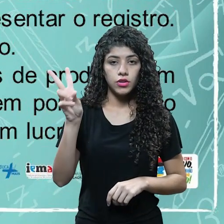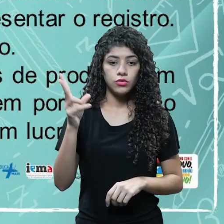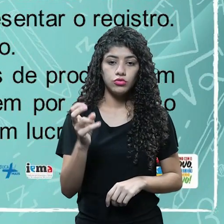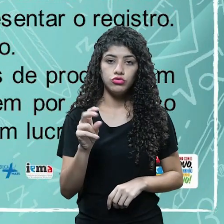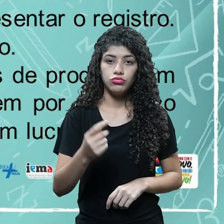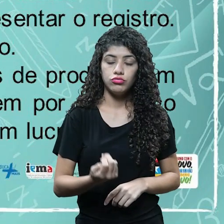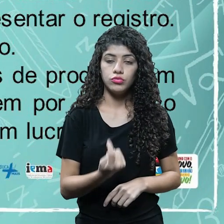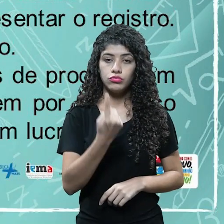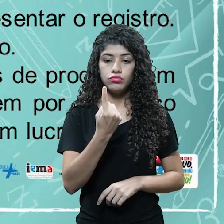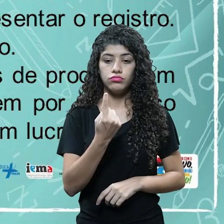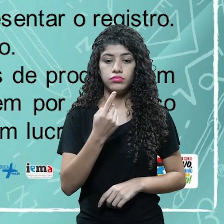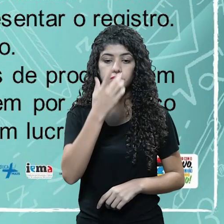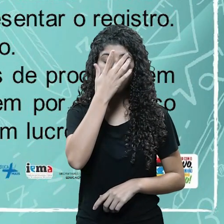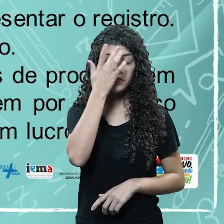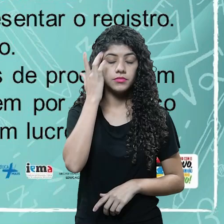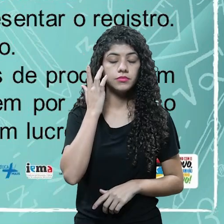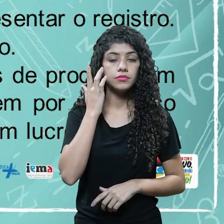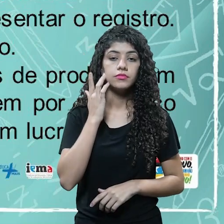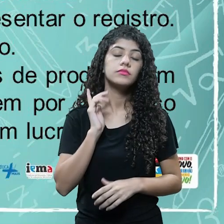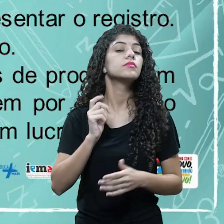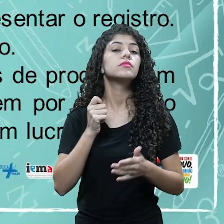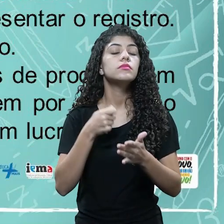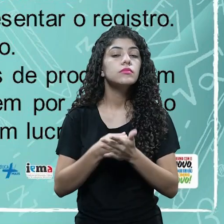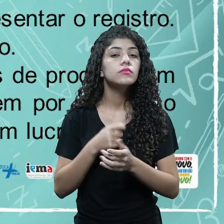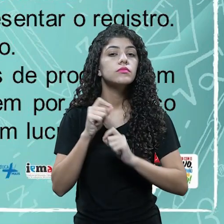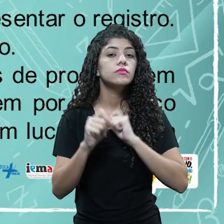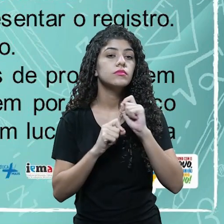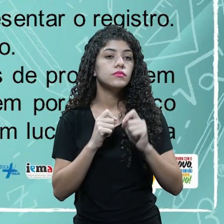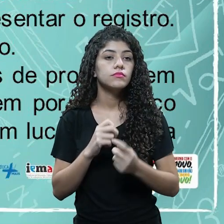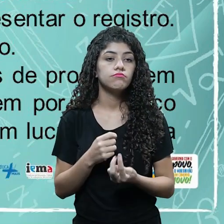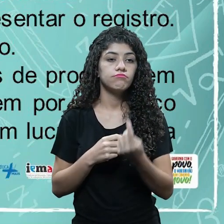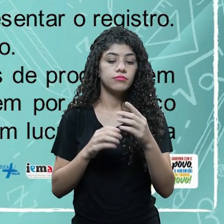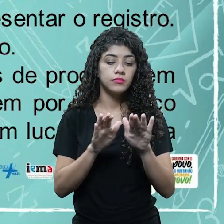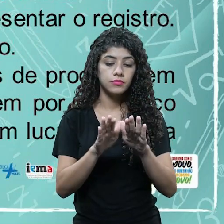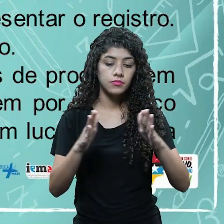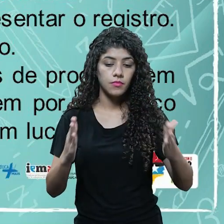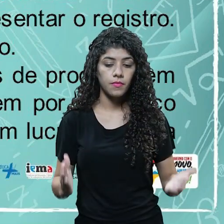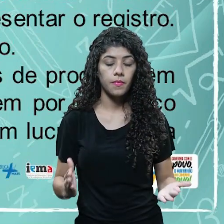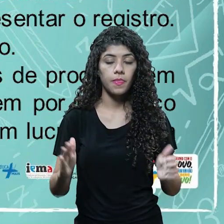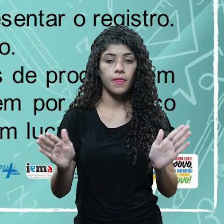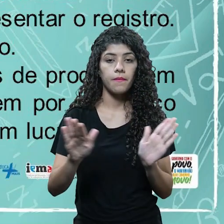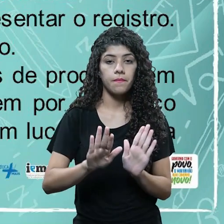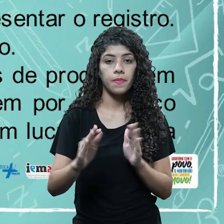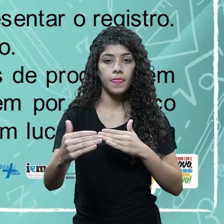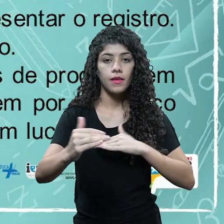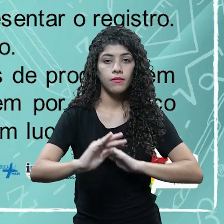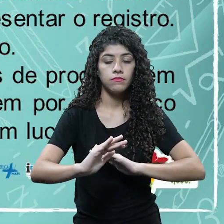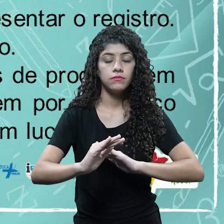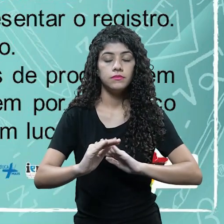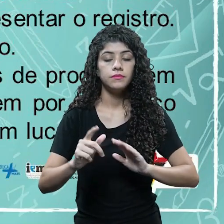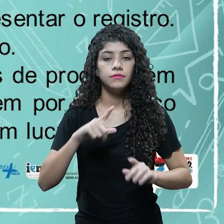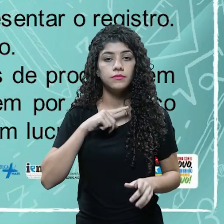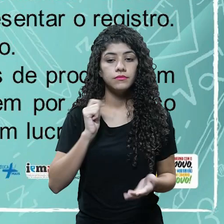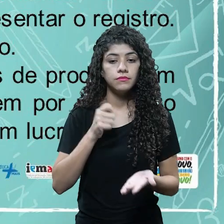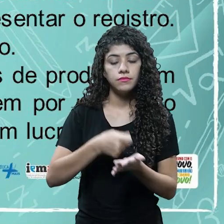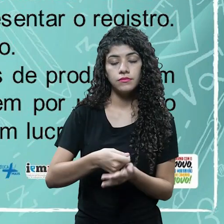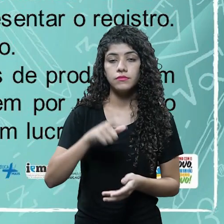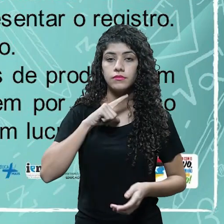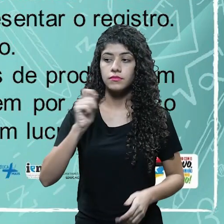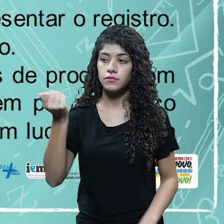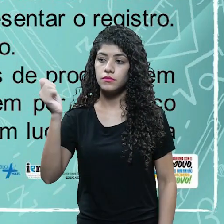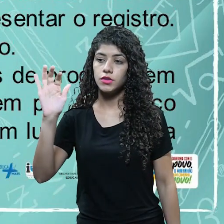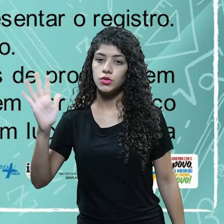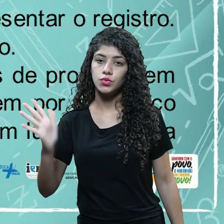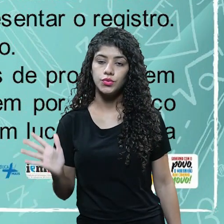modalidade, o cliente adquire lotes de produtos em vez de unidades. Tá? Com isso, os itens comprados saem por preço mais baixo,